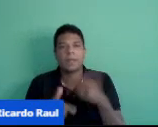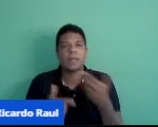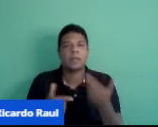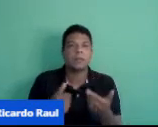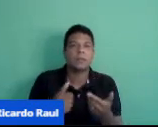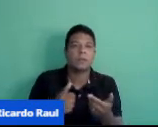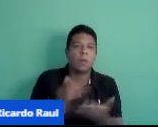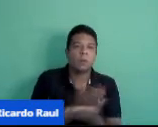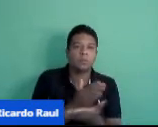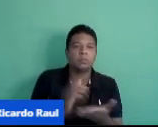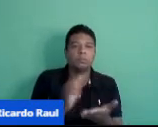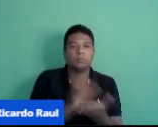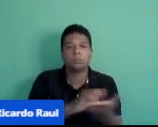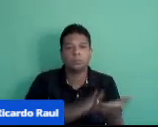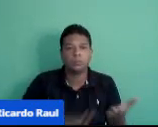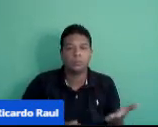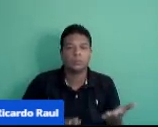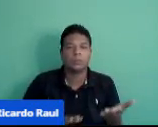conteúdos, assim,